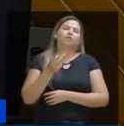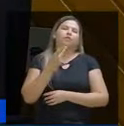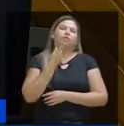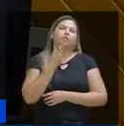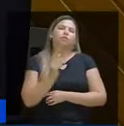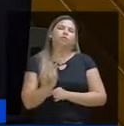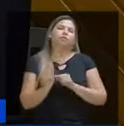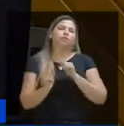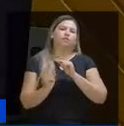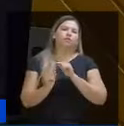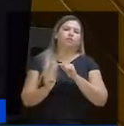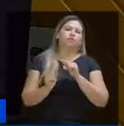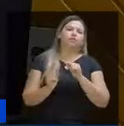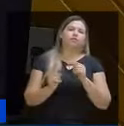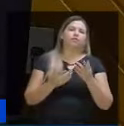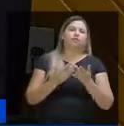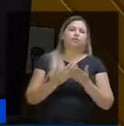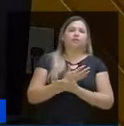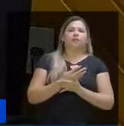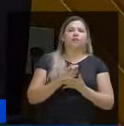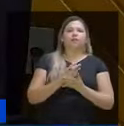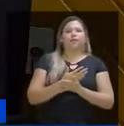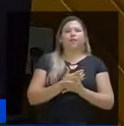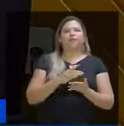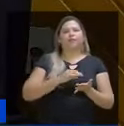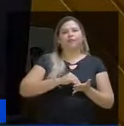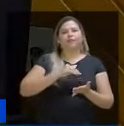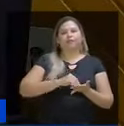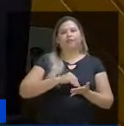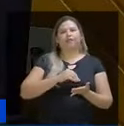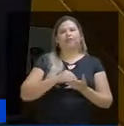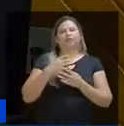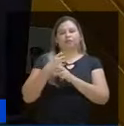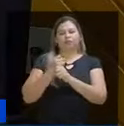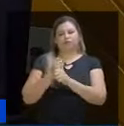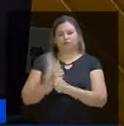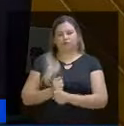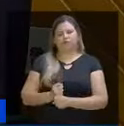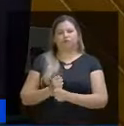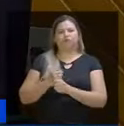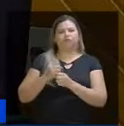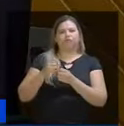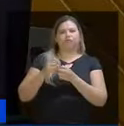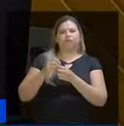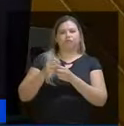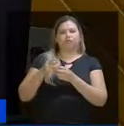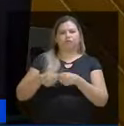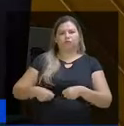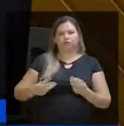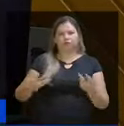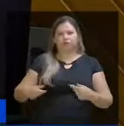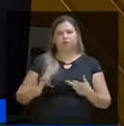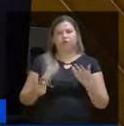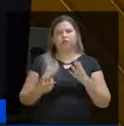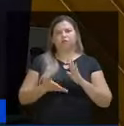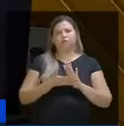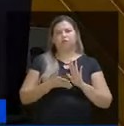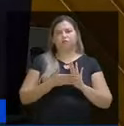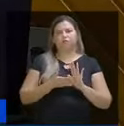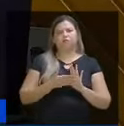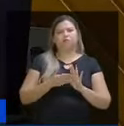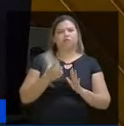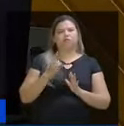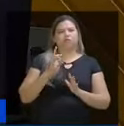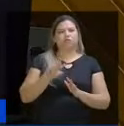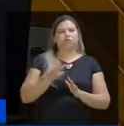obtenção de quitação eleitoral em razão da não apresentação das contas eleitorais não decorre da mera arbitrariedade do Tribunal